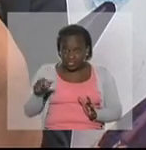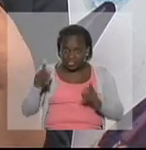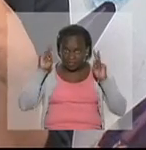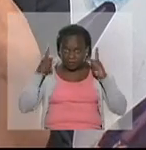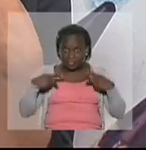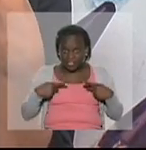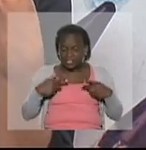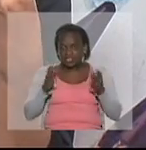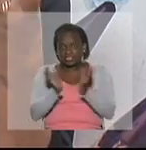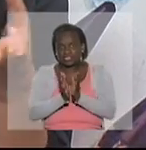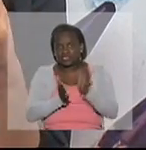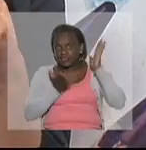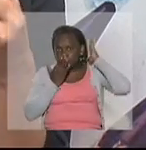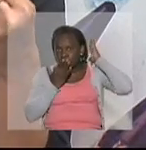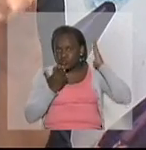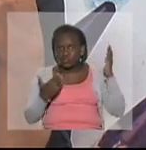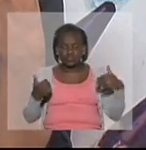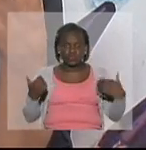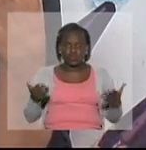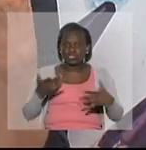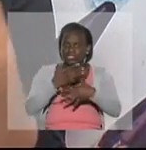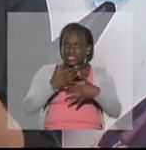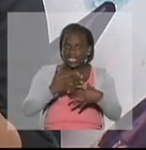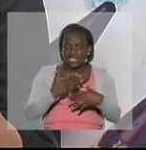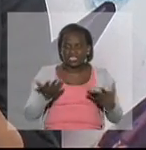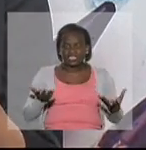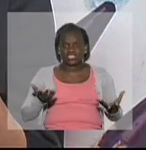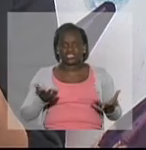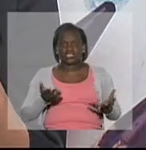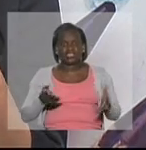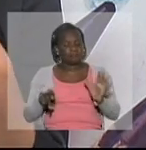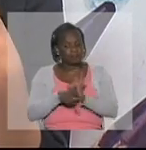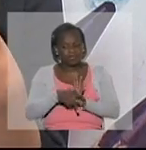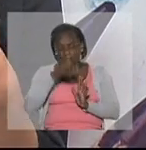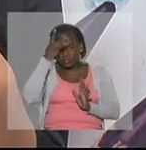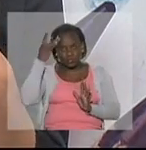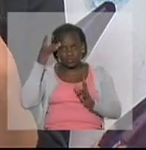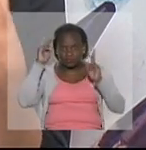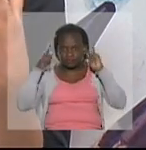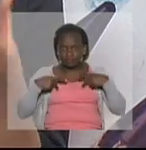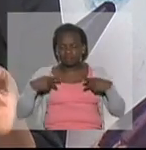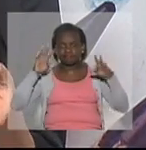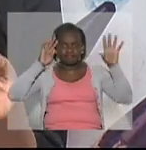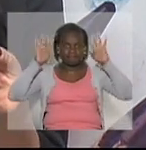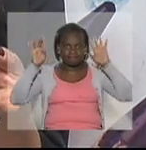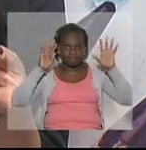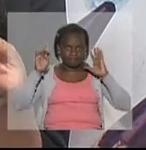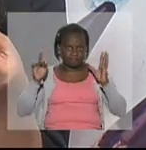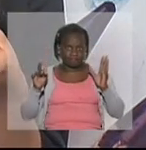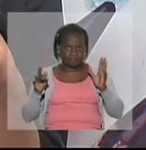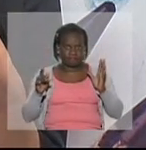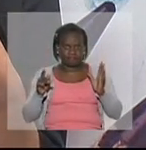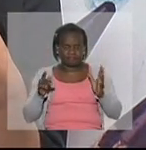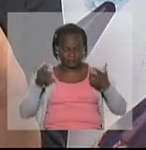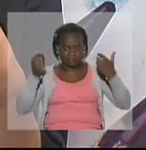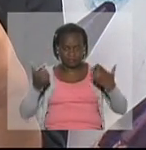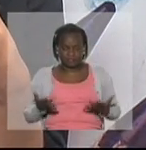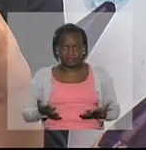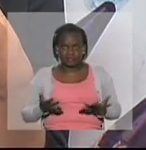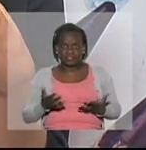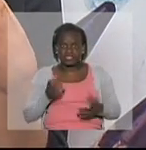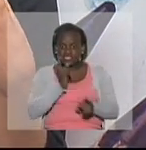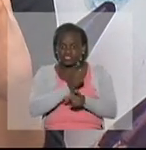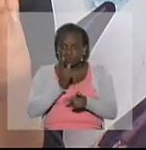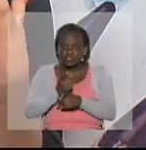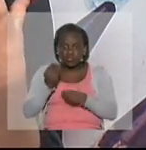importa se está numa tribo indígena, se está na cidade, é do homem refletir. A gente estava falando sobre isso,